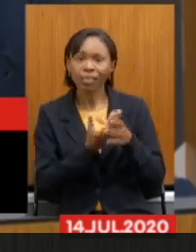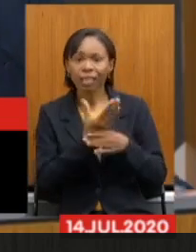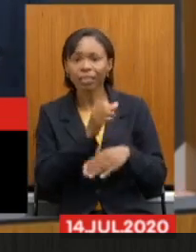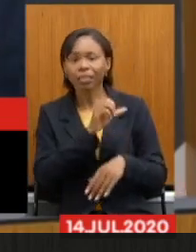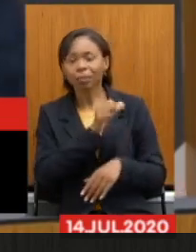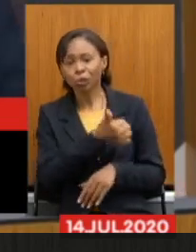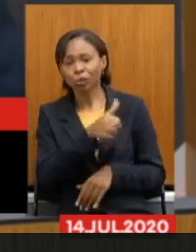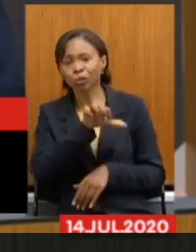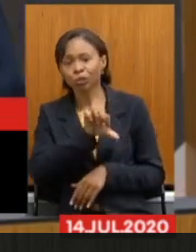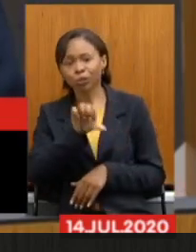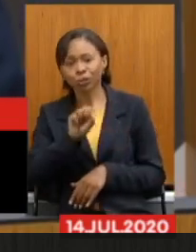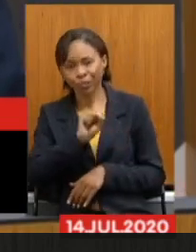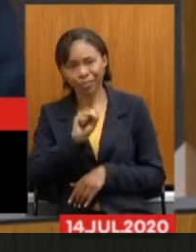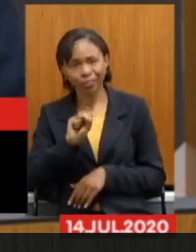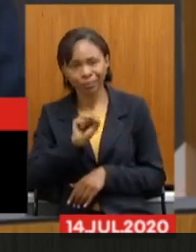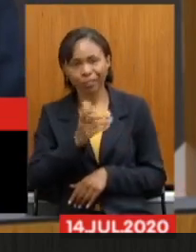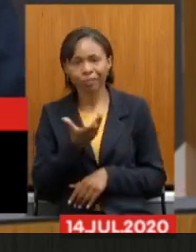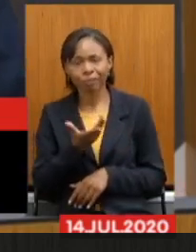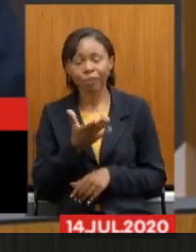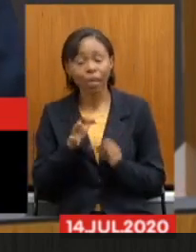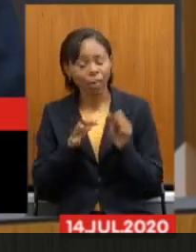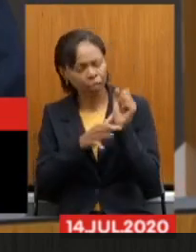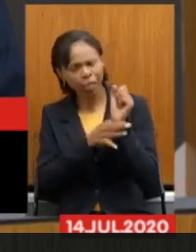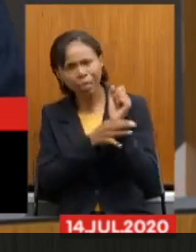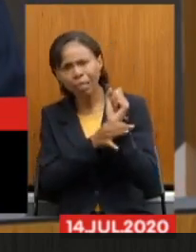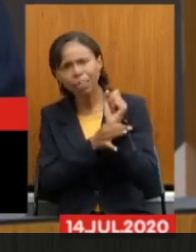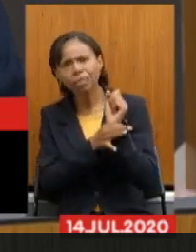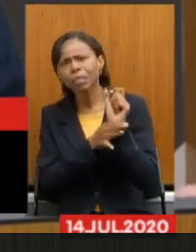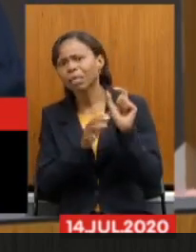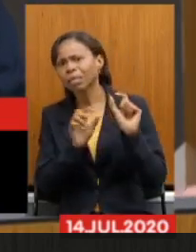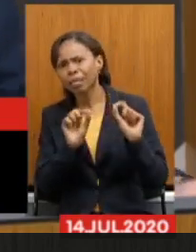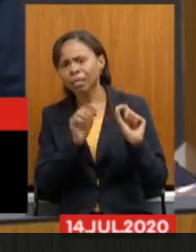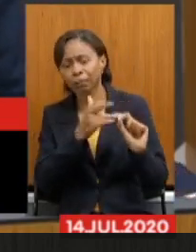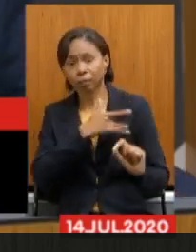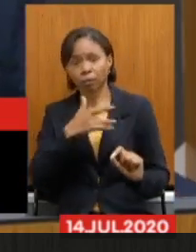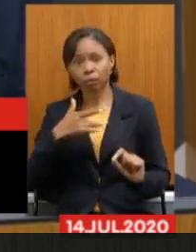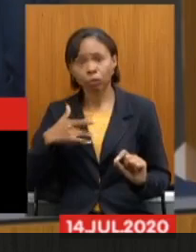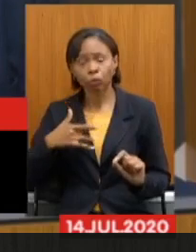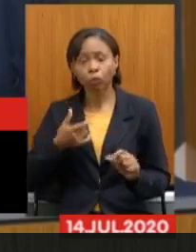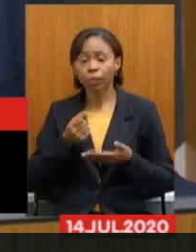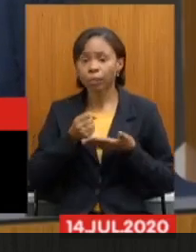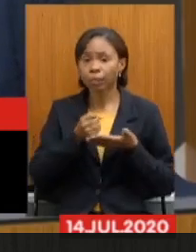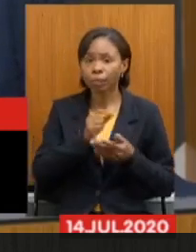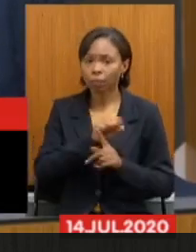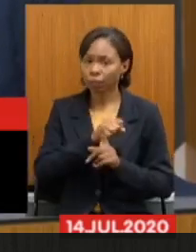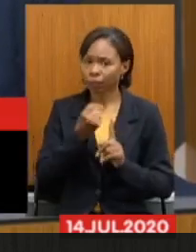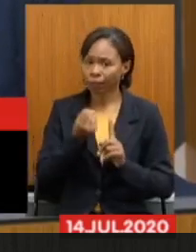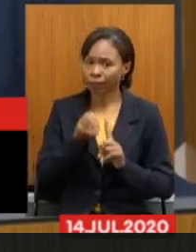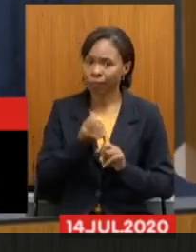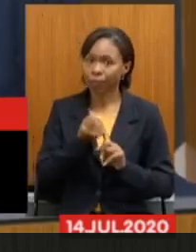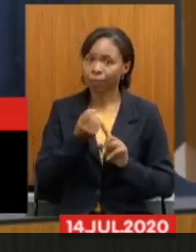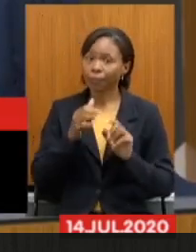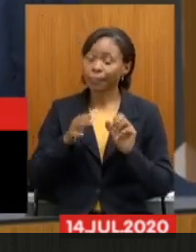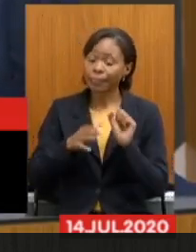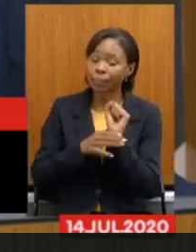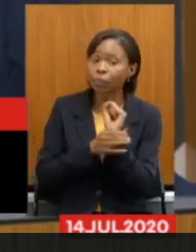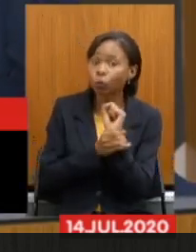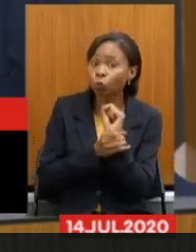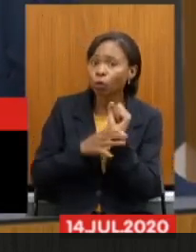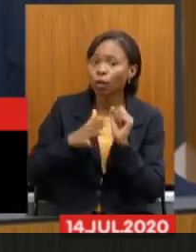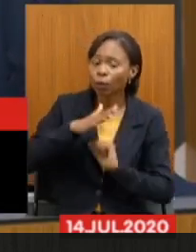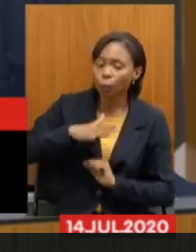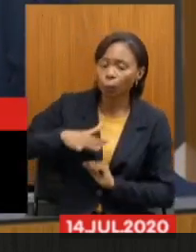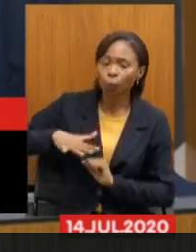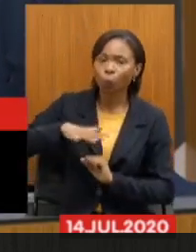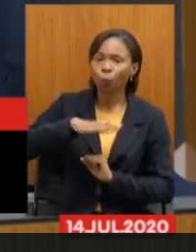1988. A garantia de saúde, de assistência social, de segurança pública,